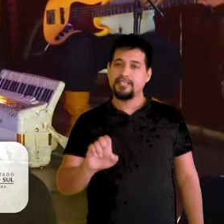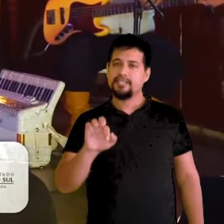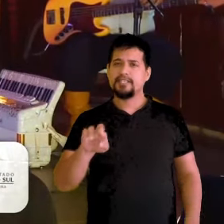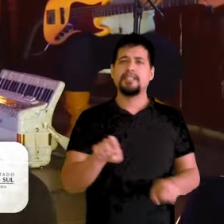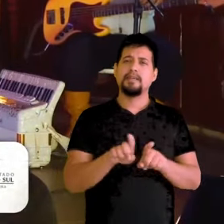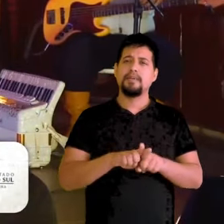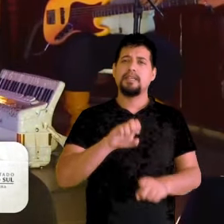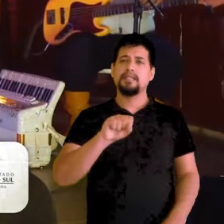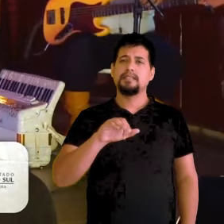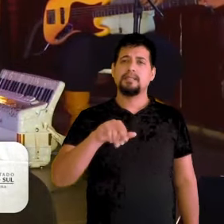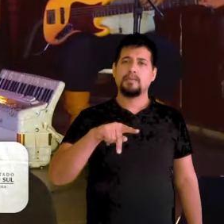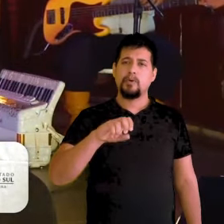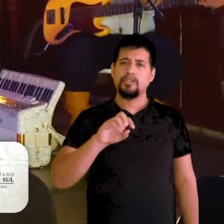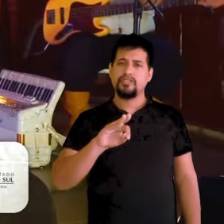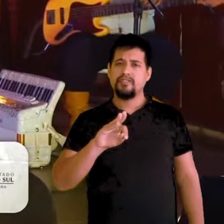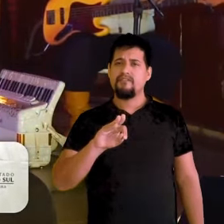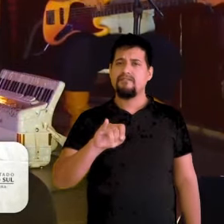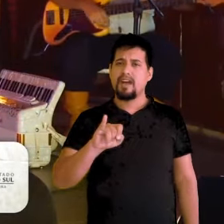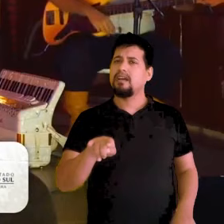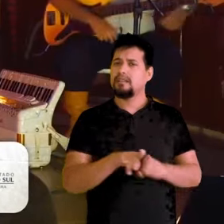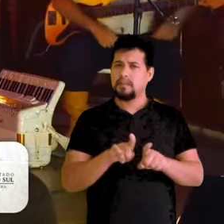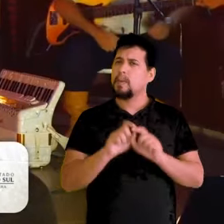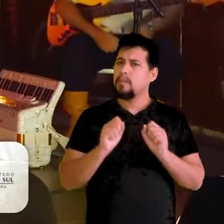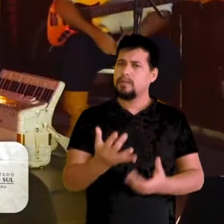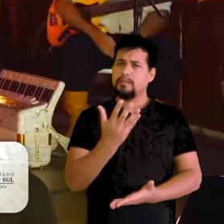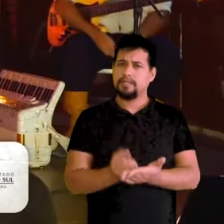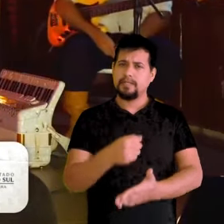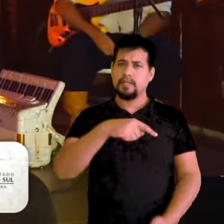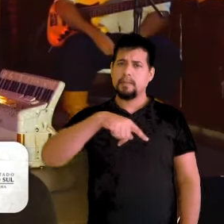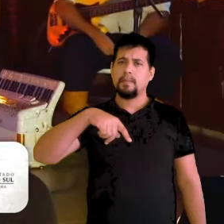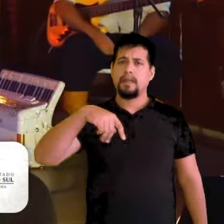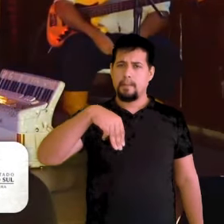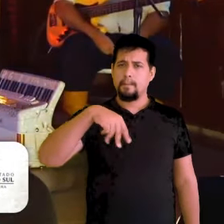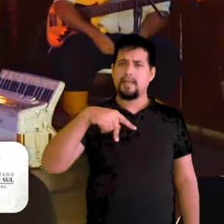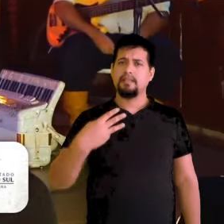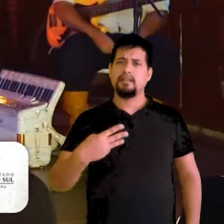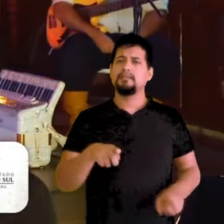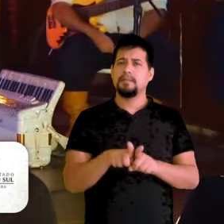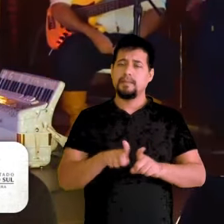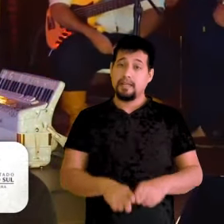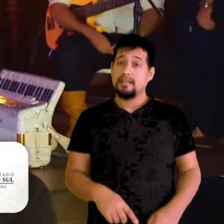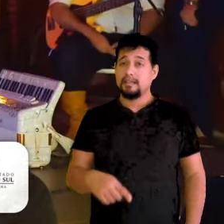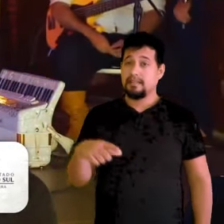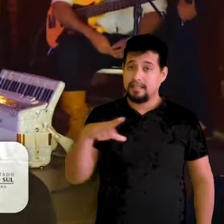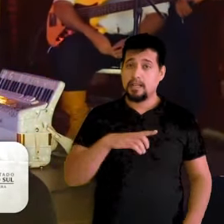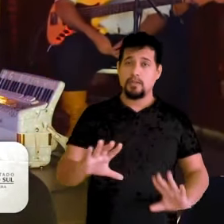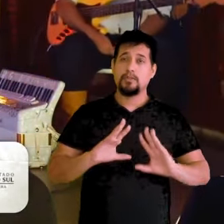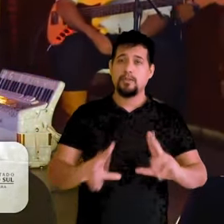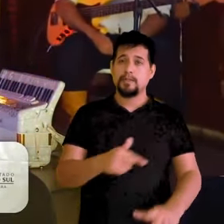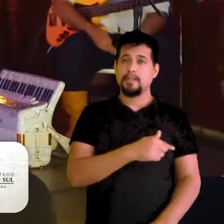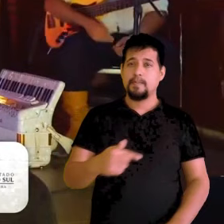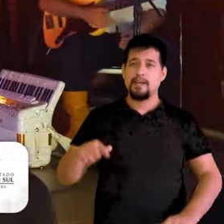Spotify, YouTube. E você também pode baixar o palco MP3, pode é baixar também. Inclusive! E está